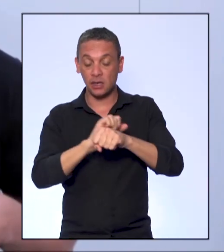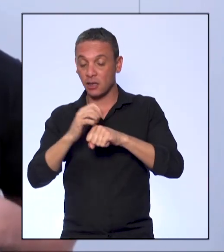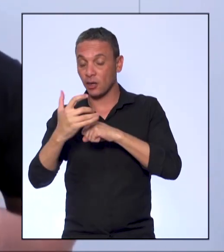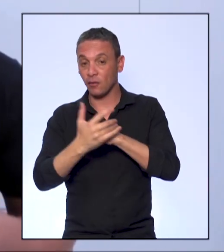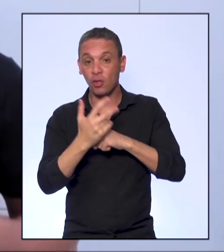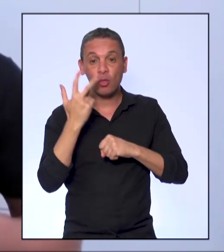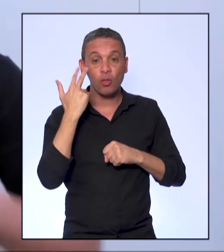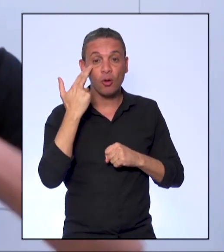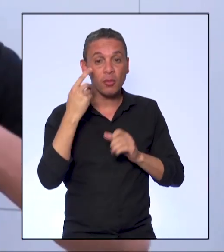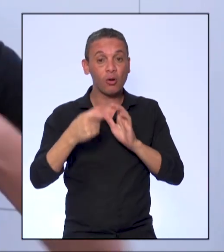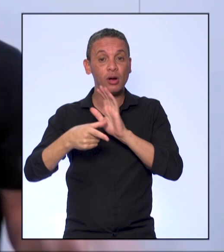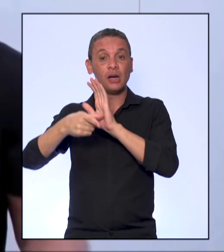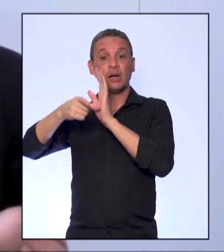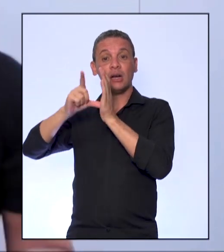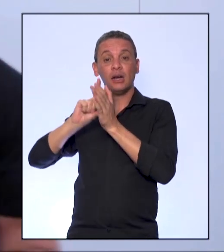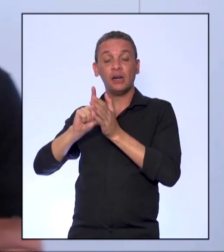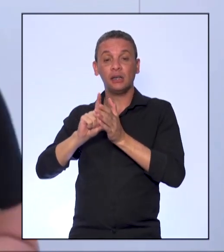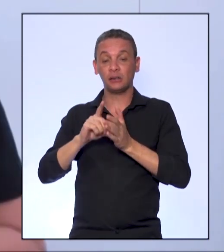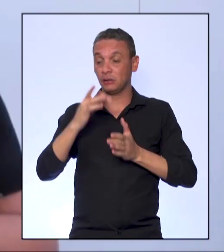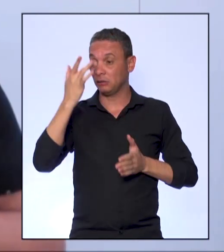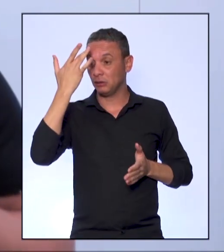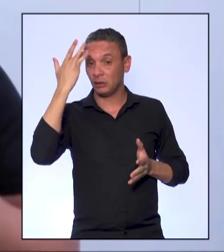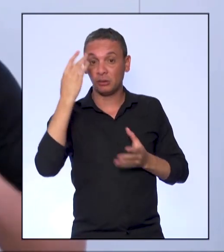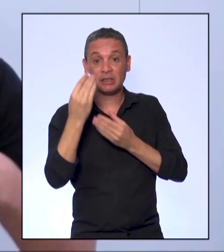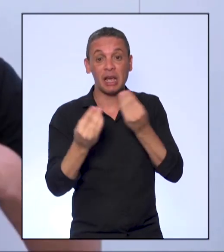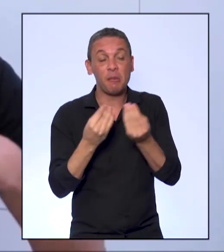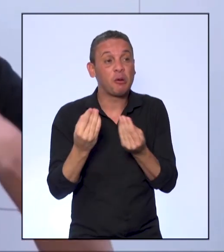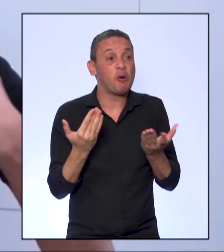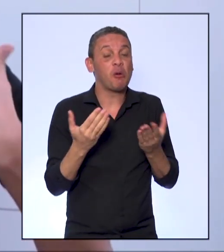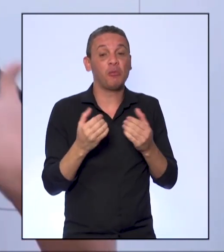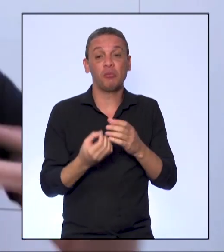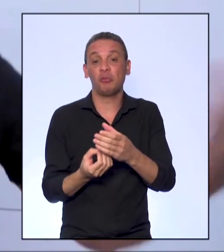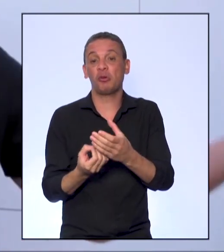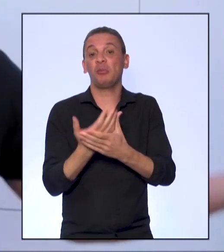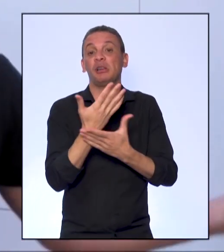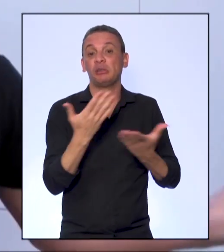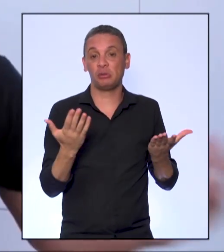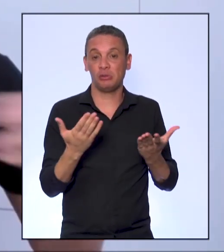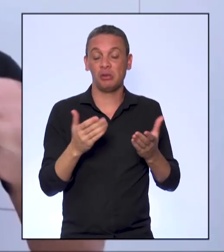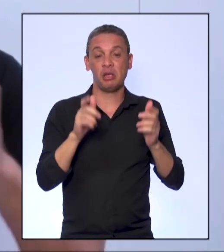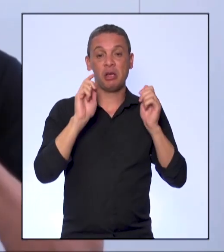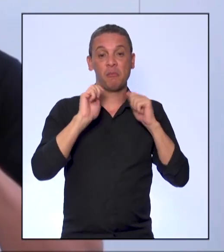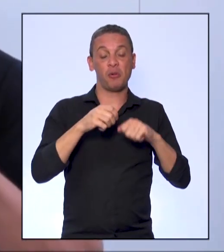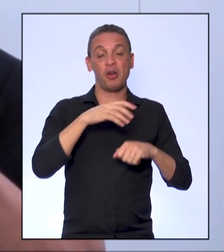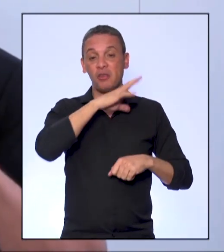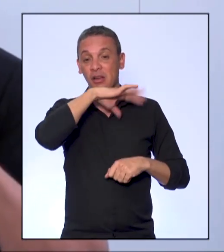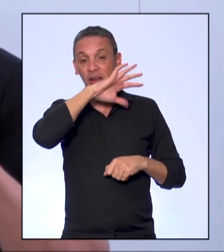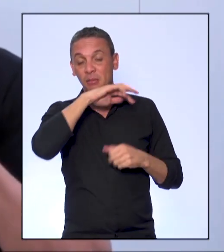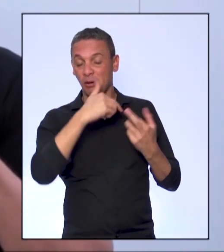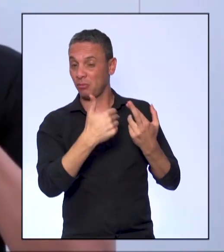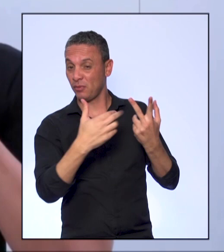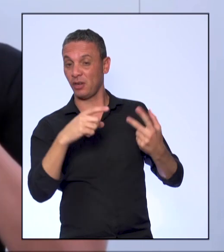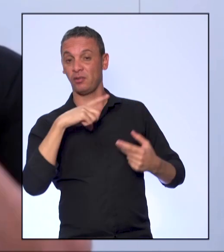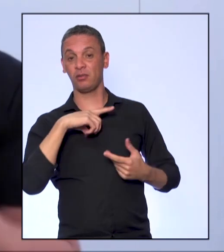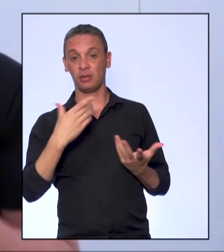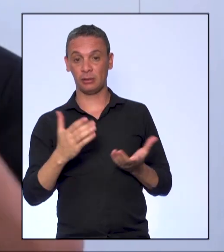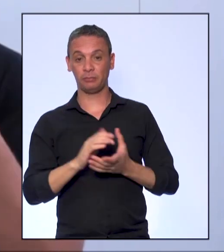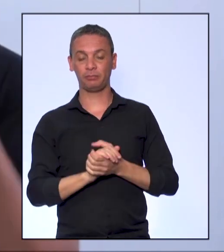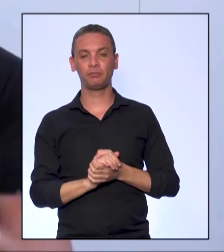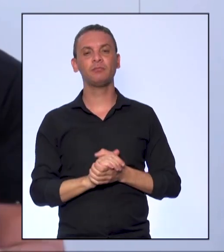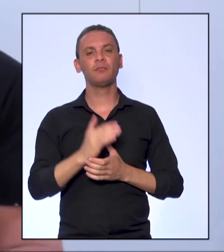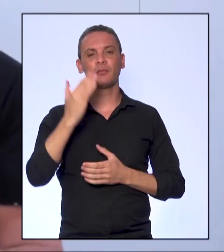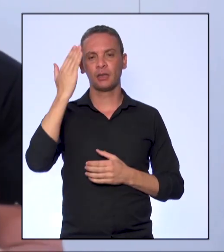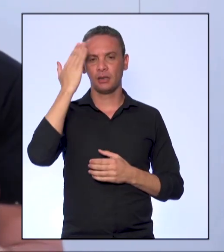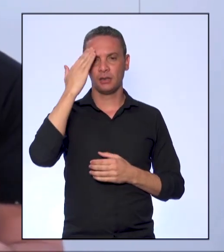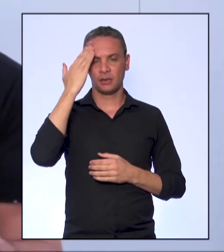dizer assim, a gente não sabe a origem, se é do alguns mamíferos, né? Mas a gente sabe